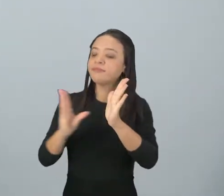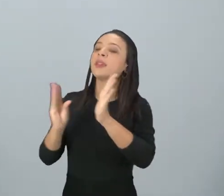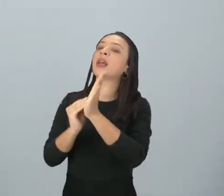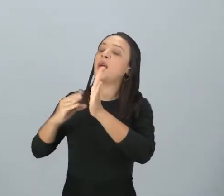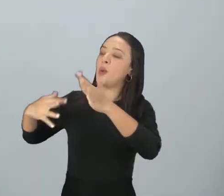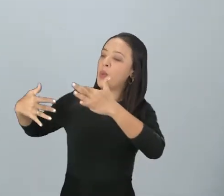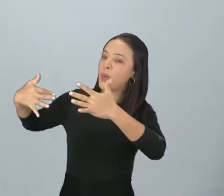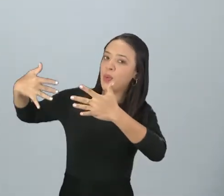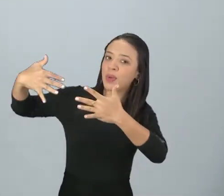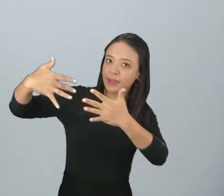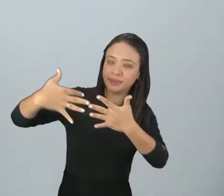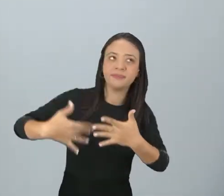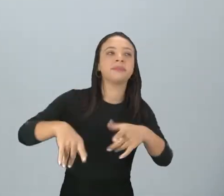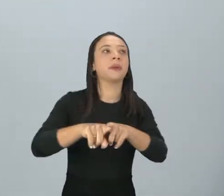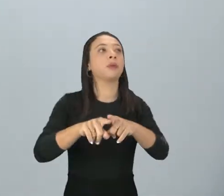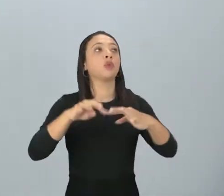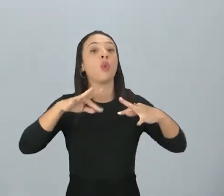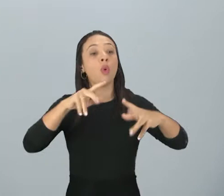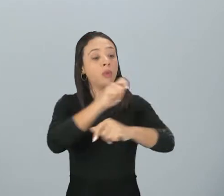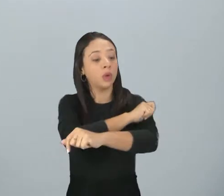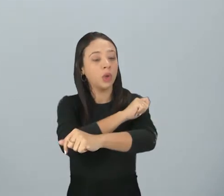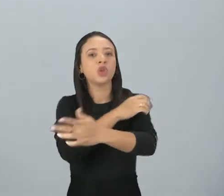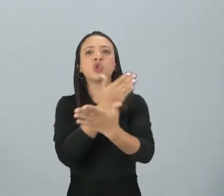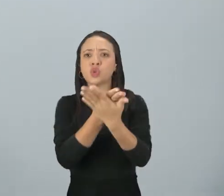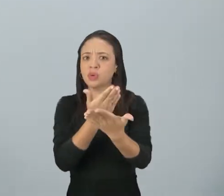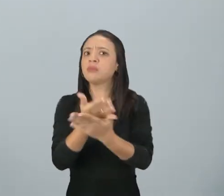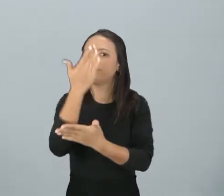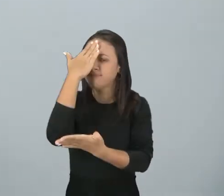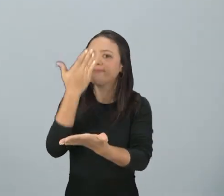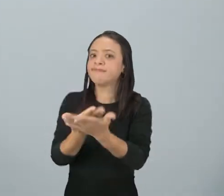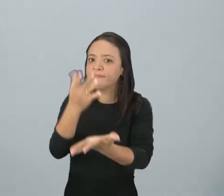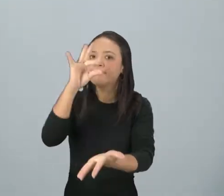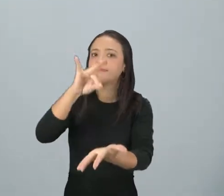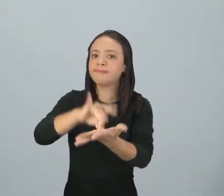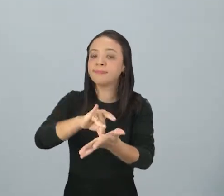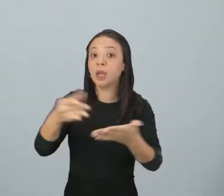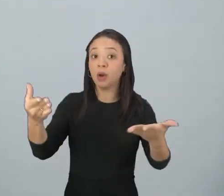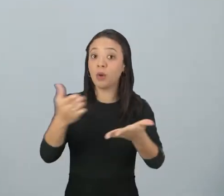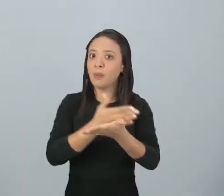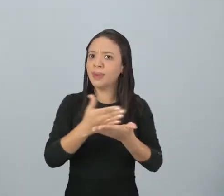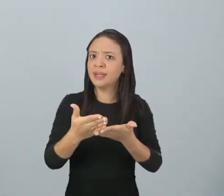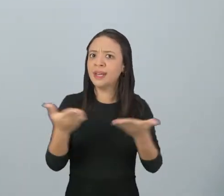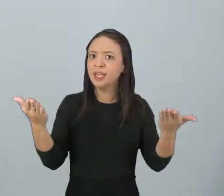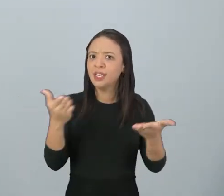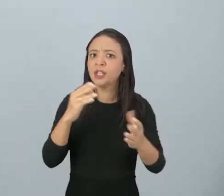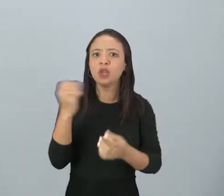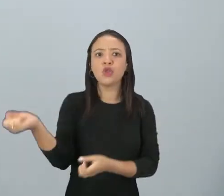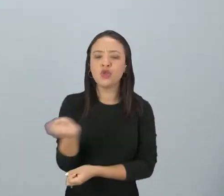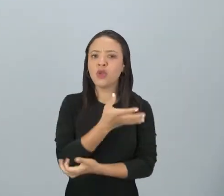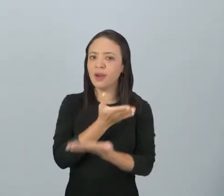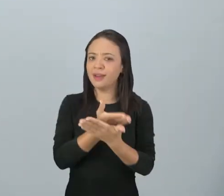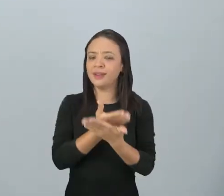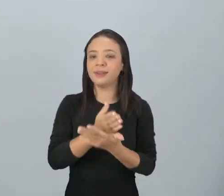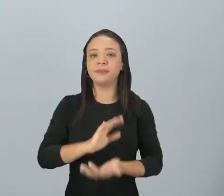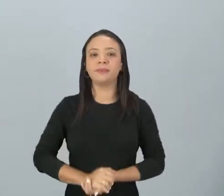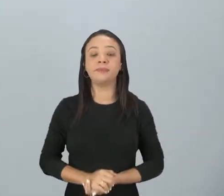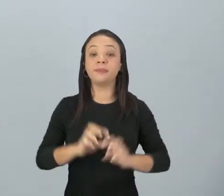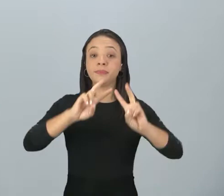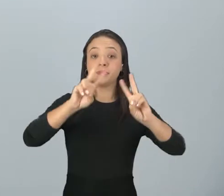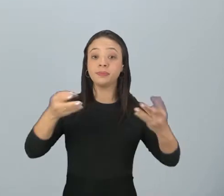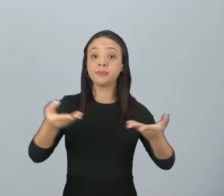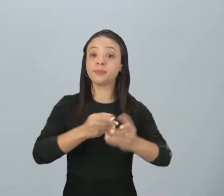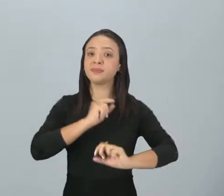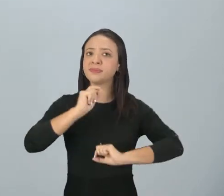passando e a galerinha está estudando, tenho certeza. Então vamos começar mais um ciclo de aulas. Vamos lá. Qual é o nosso